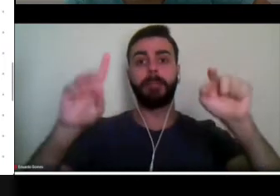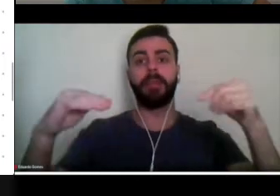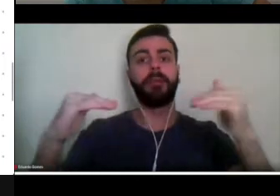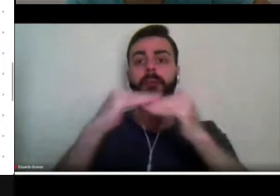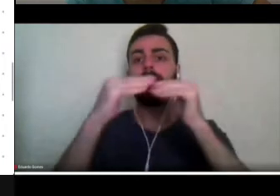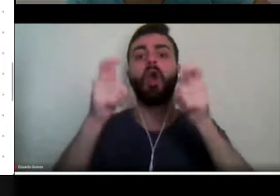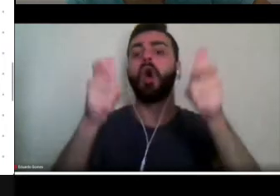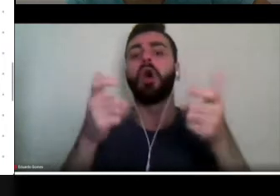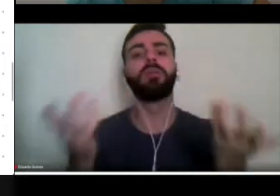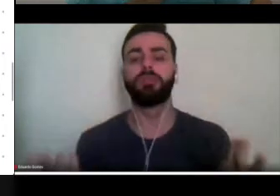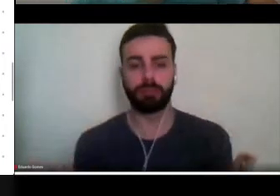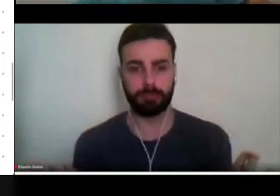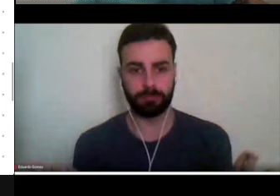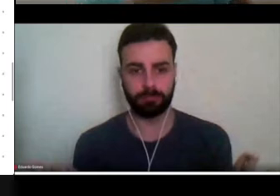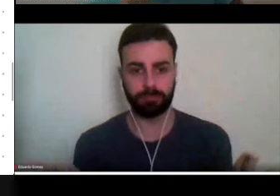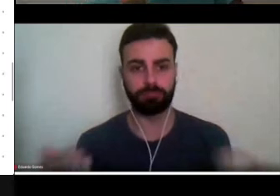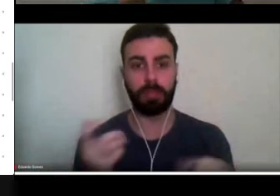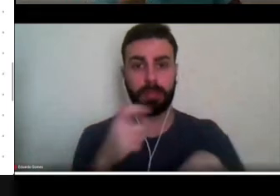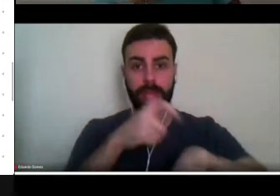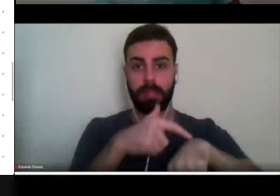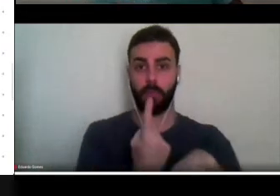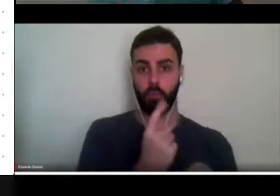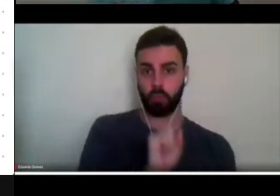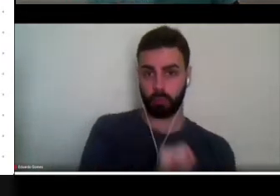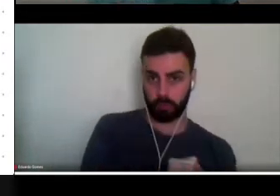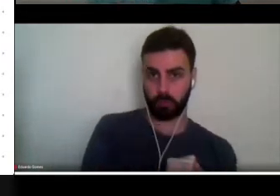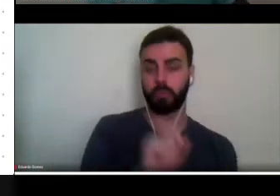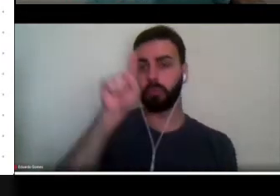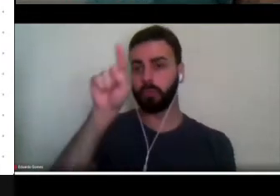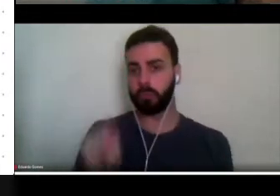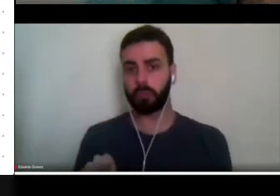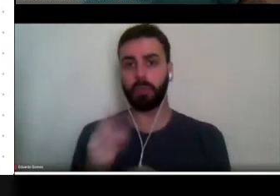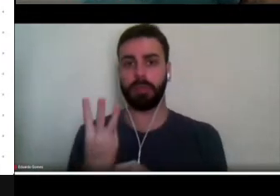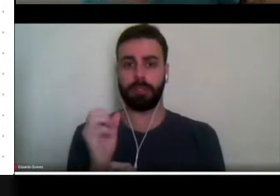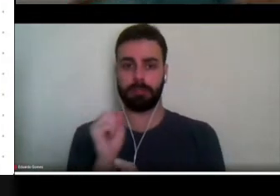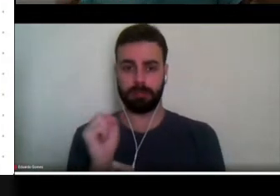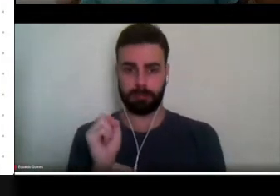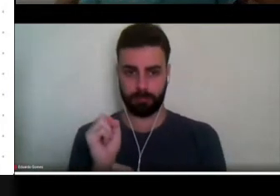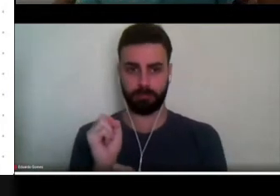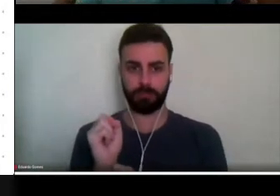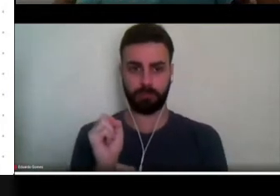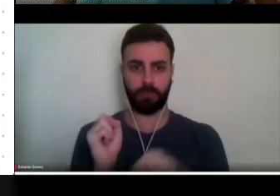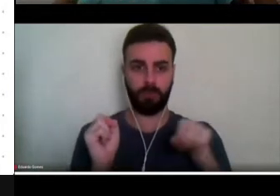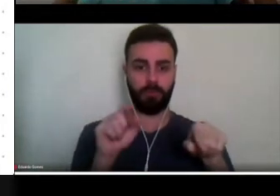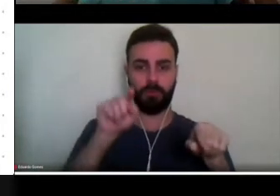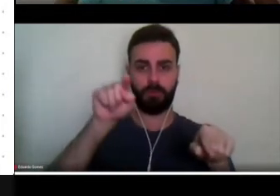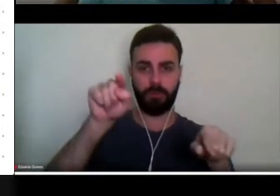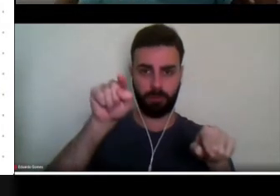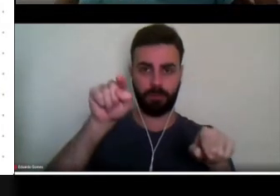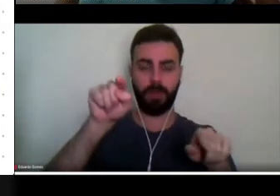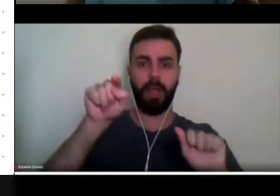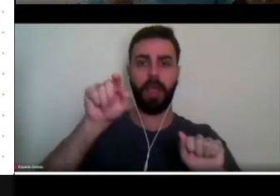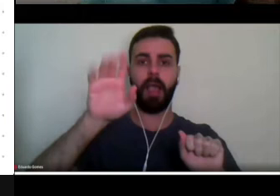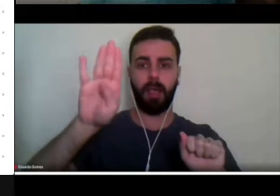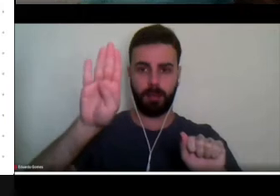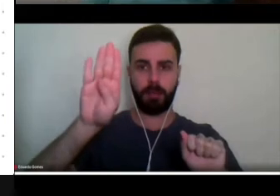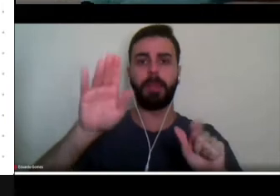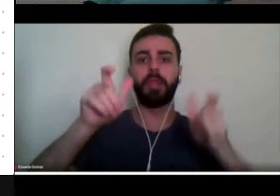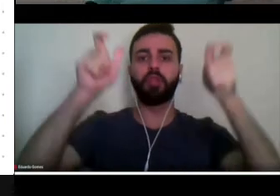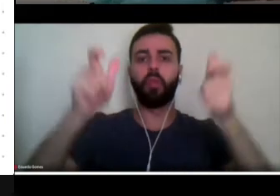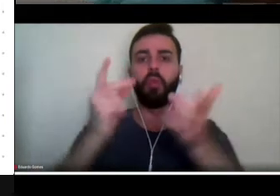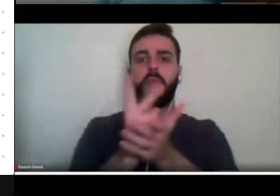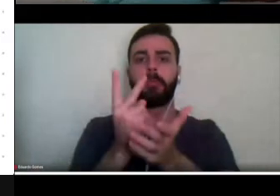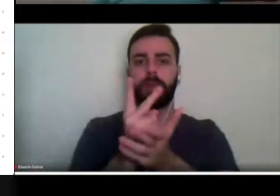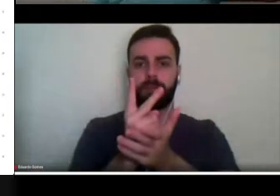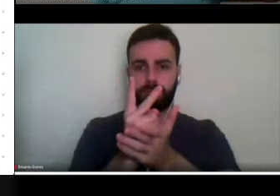3 segundos, os carros A e B estão na mesma posição. E o que está acontecendo? Como que é esse movimento?